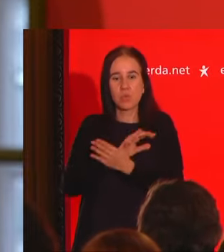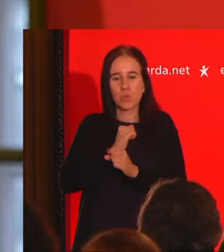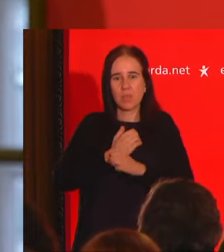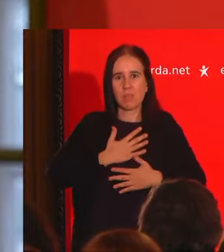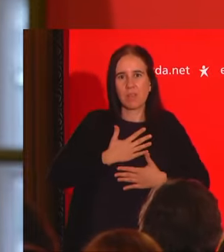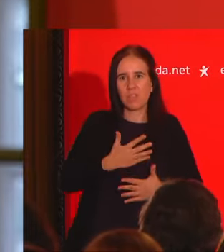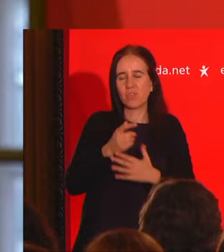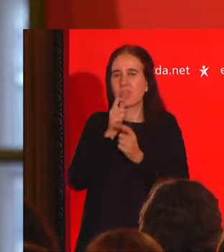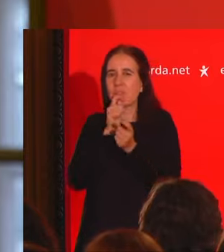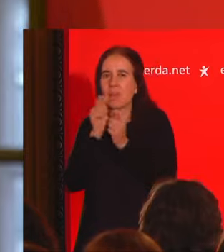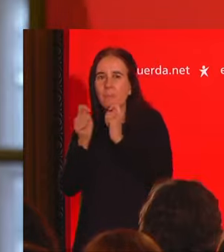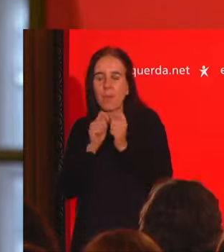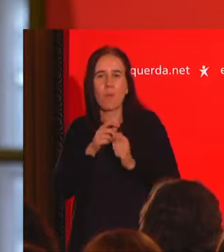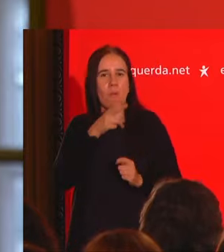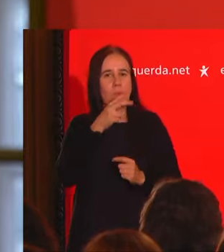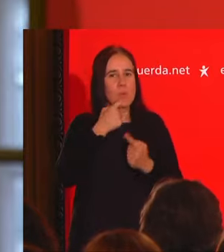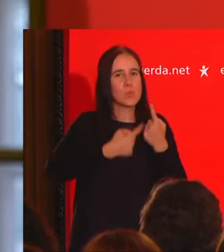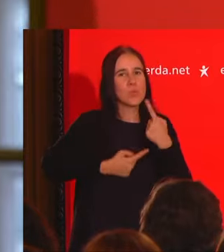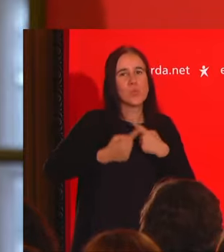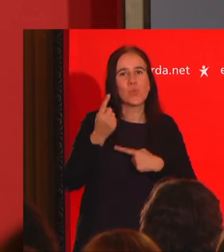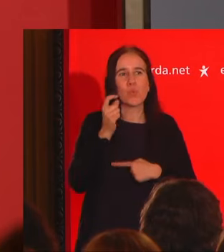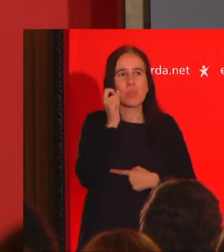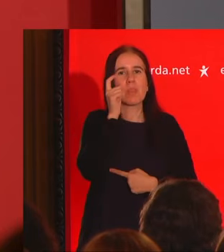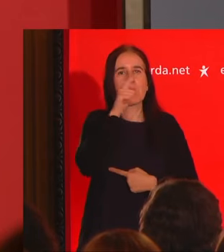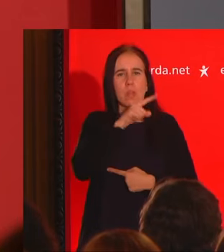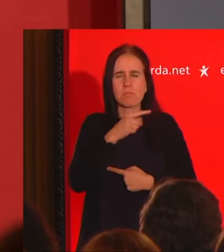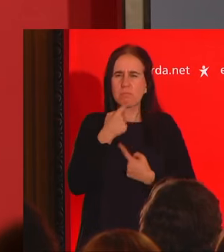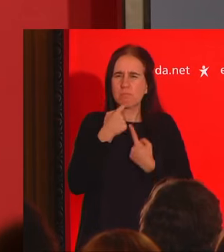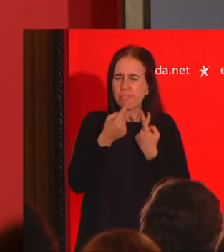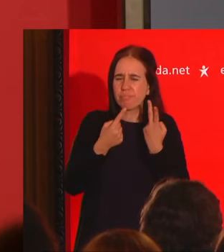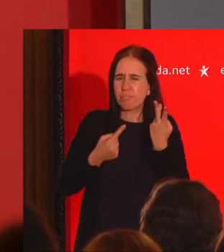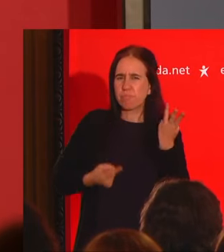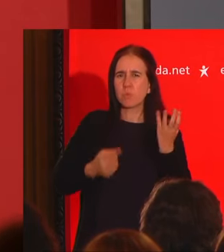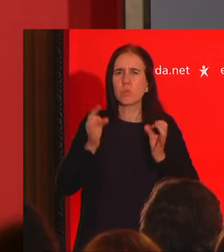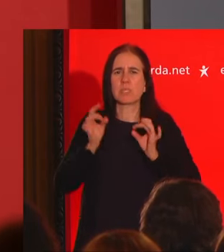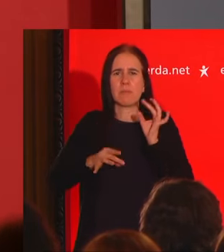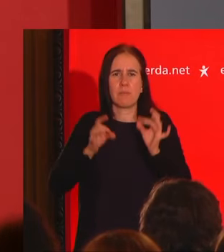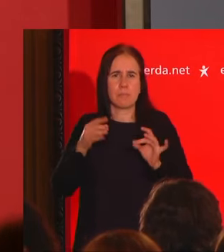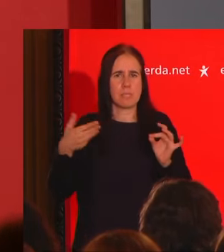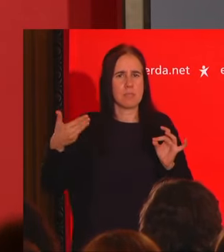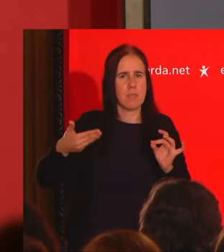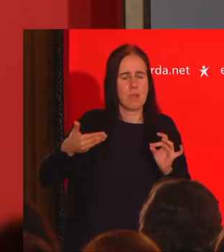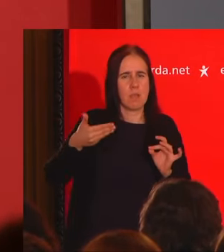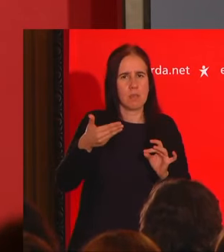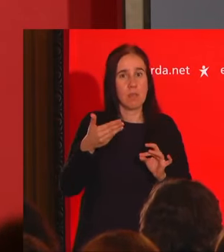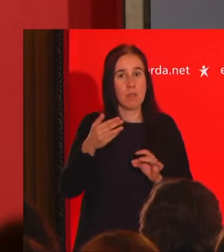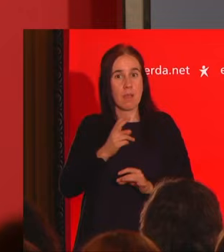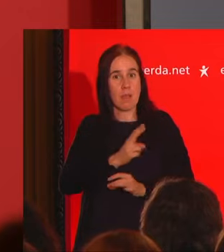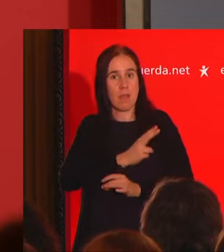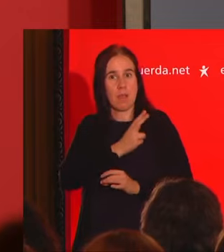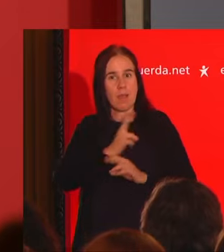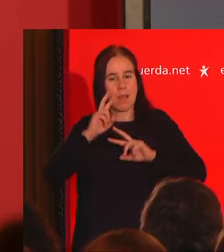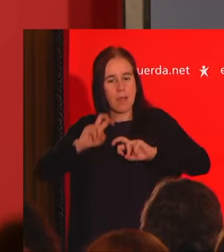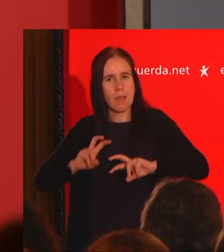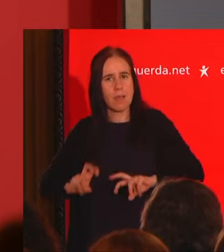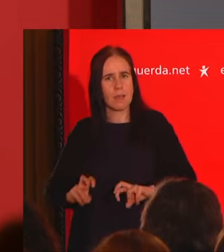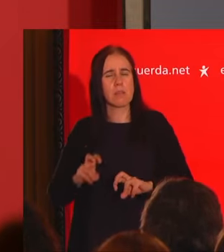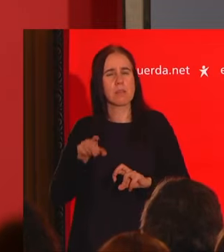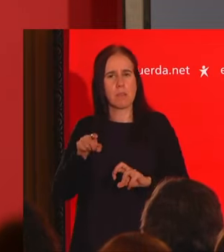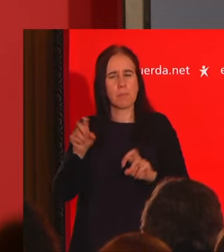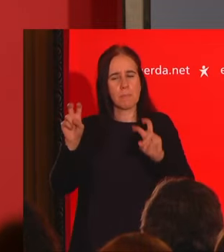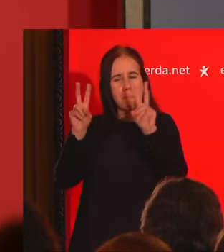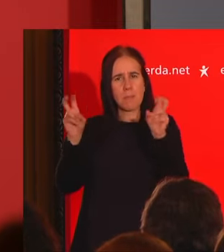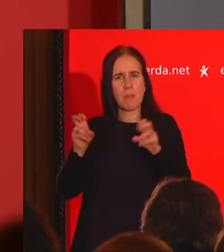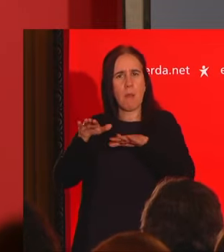dos repórteres, dos denunciantes que foram dizendo o que se estava a passar, dos académicos que não deixaram de trabalhar sobre